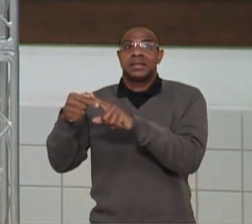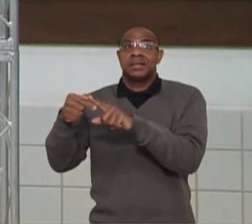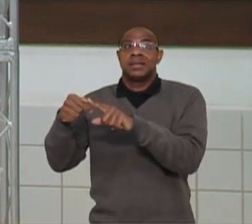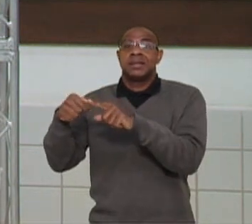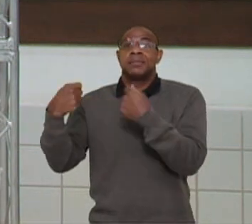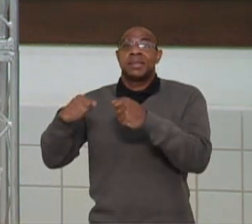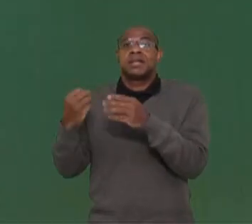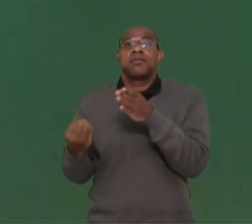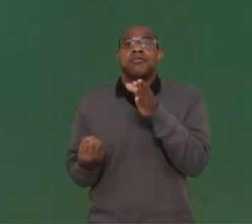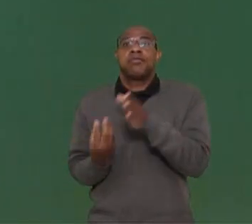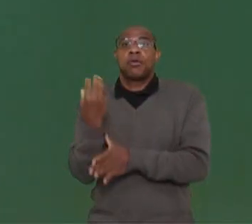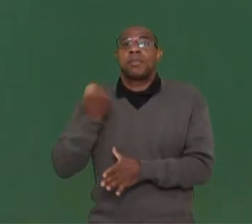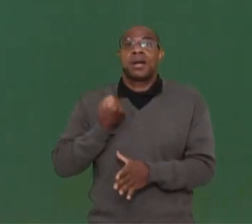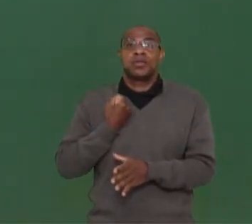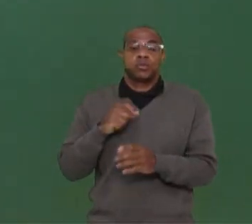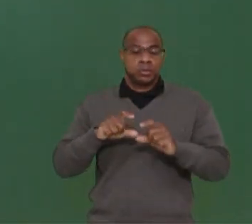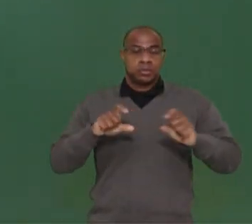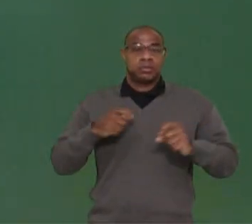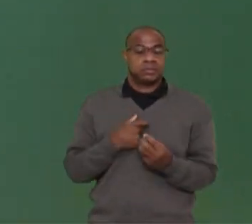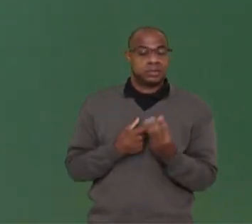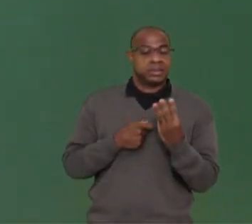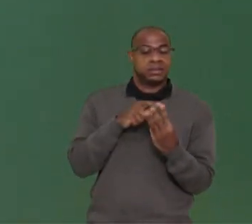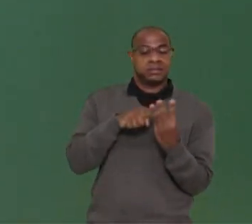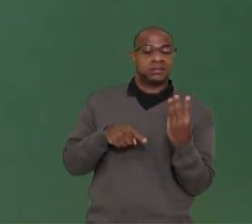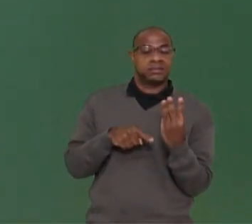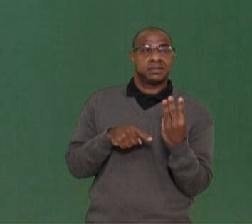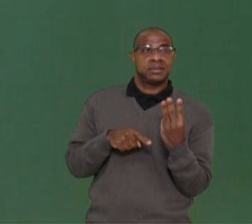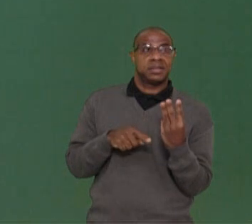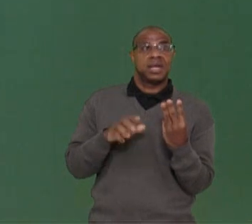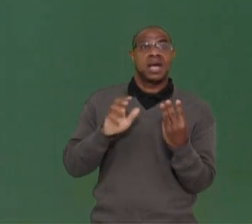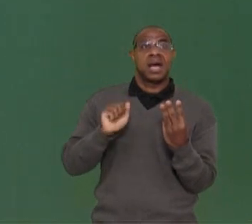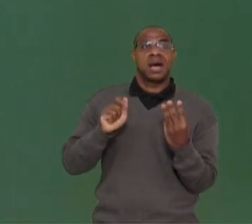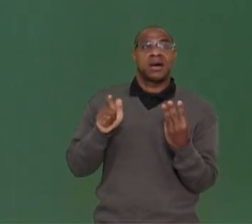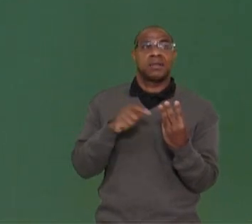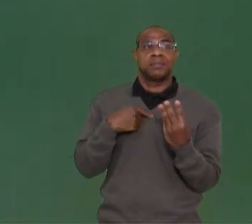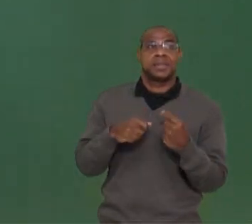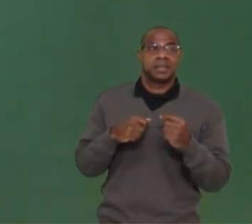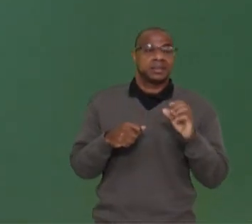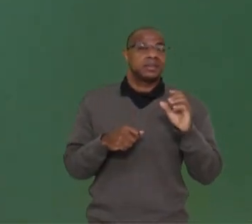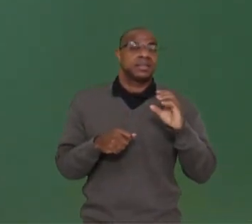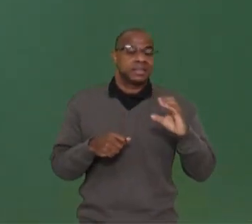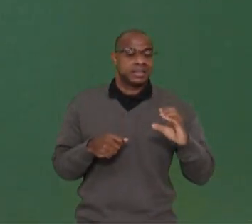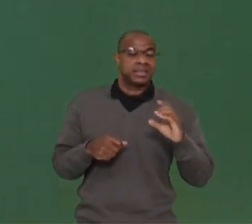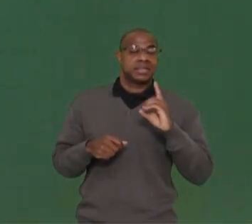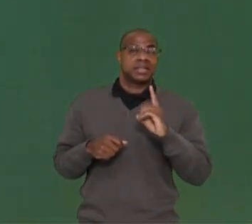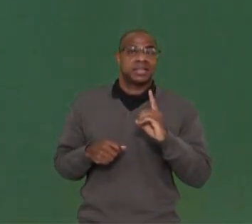Os números que eu vou formar tem que ter 3 algarismos: centena, dezena e unidade.